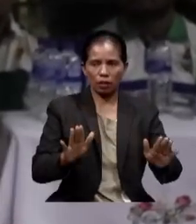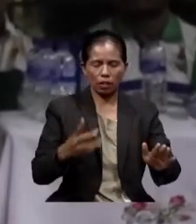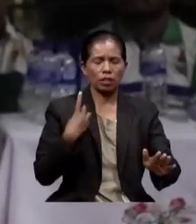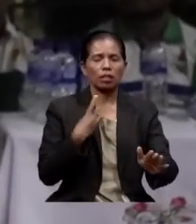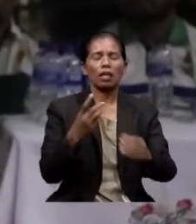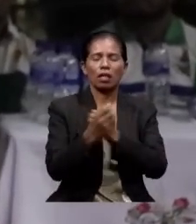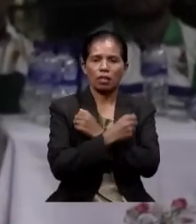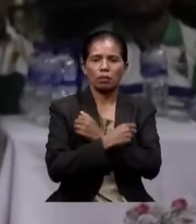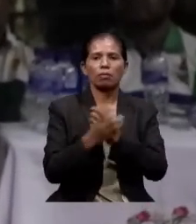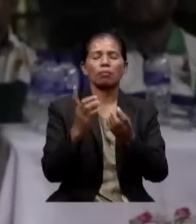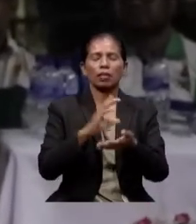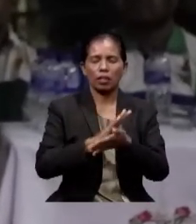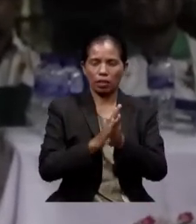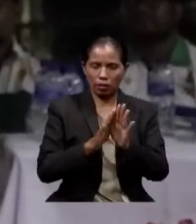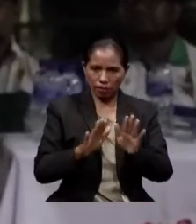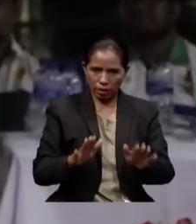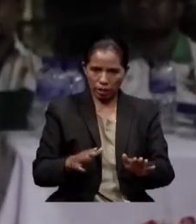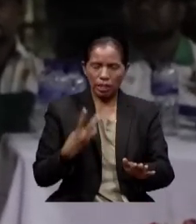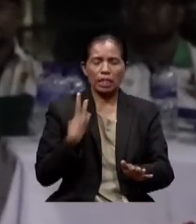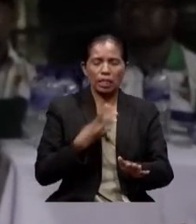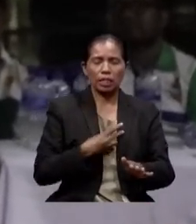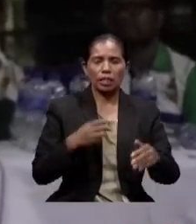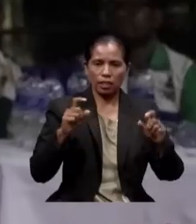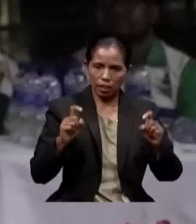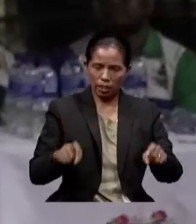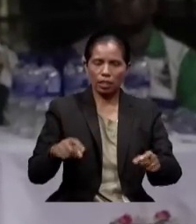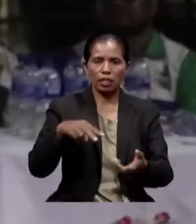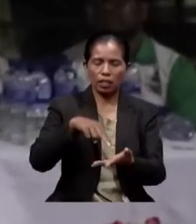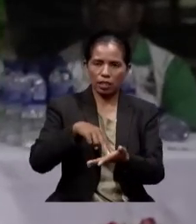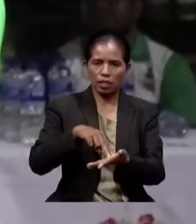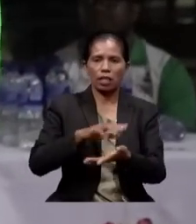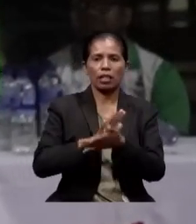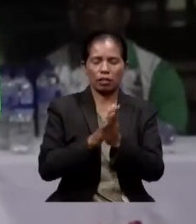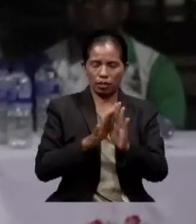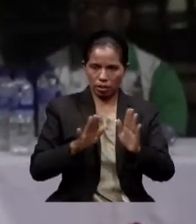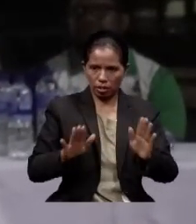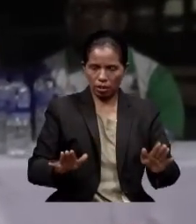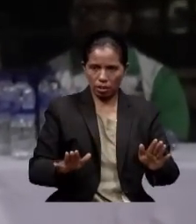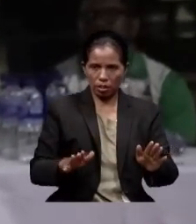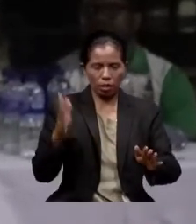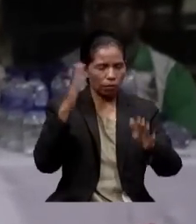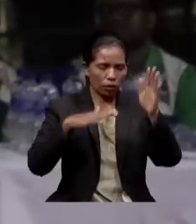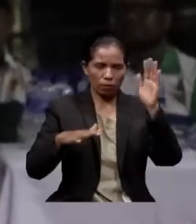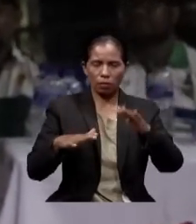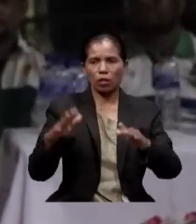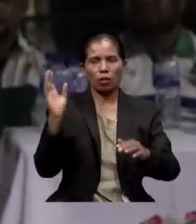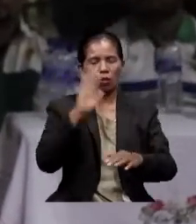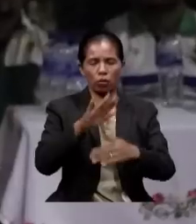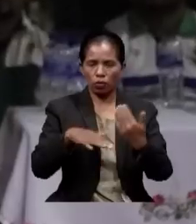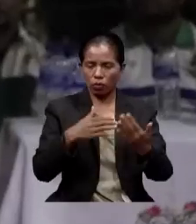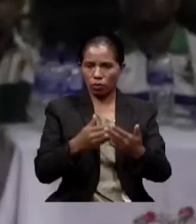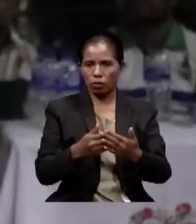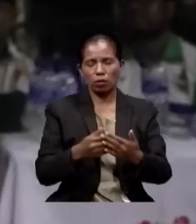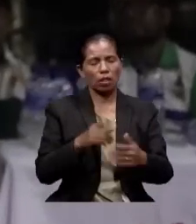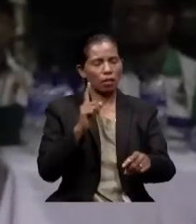dame. Nebe ita ten kria amizade, o emo no tutu, kria pas pa